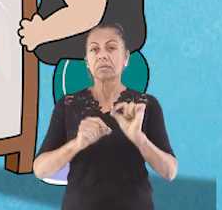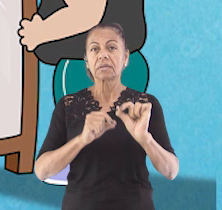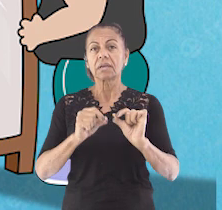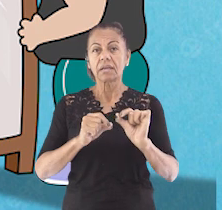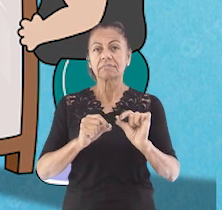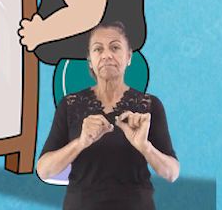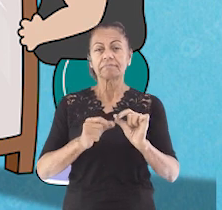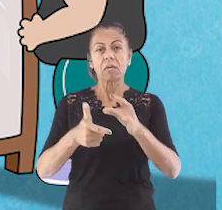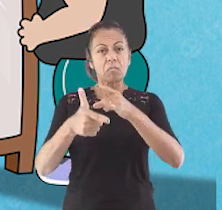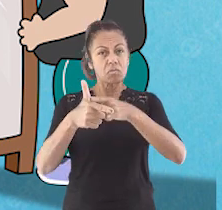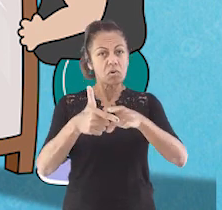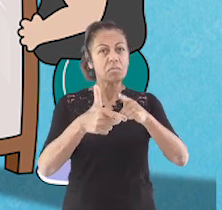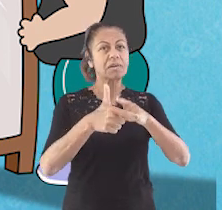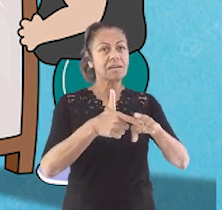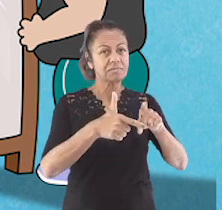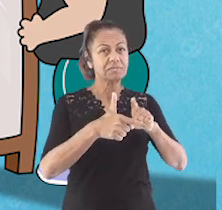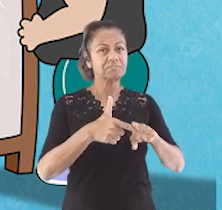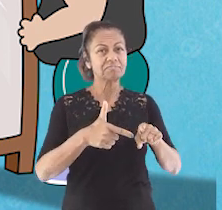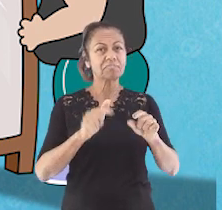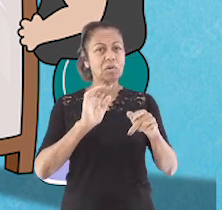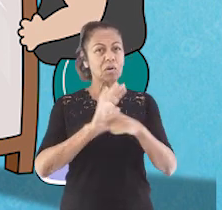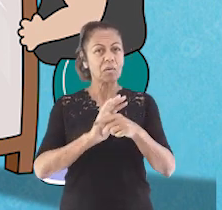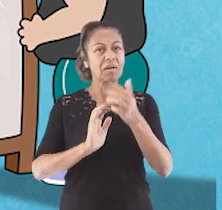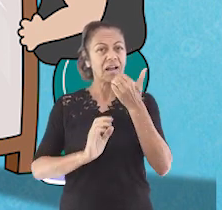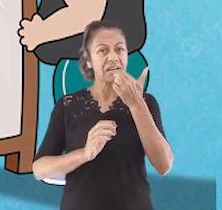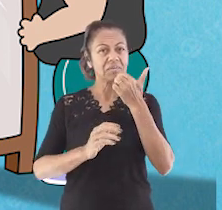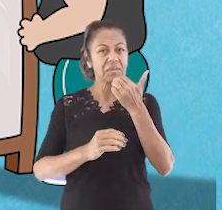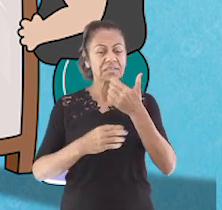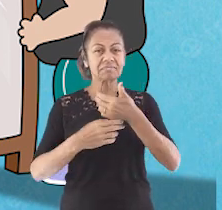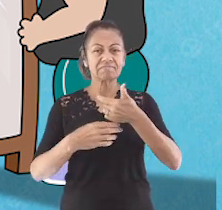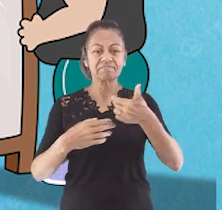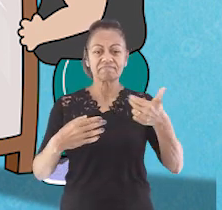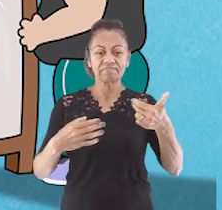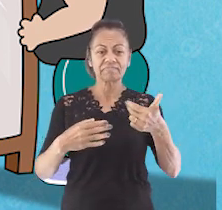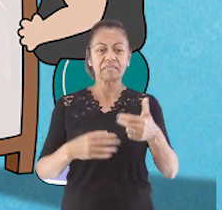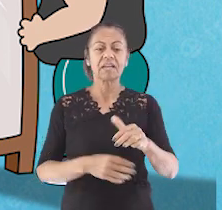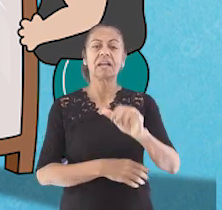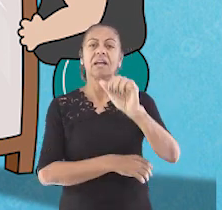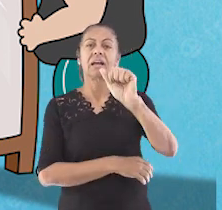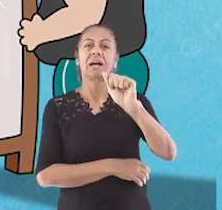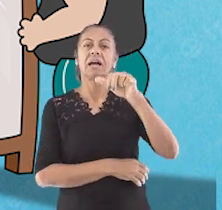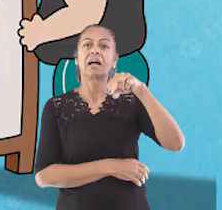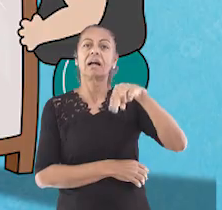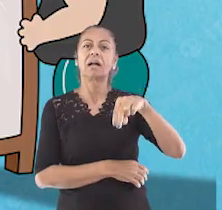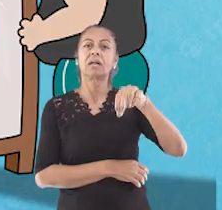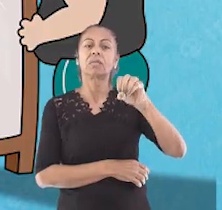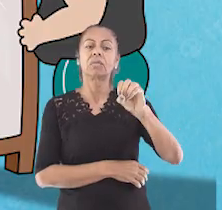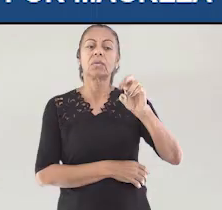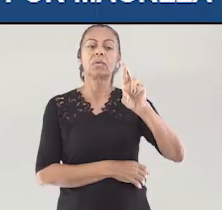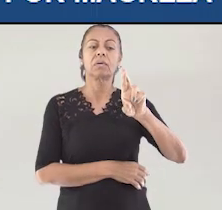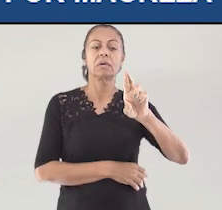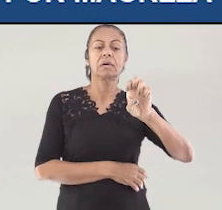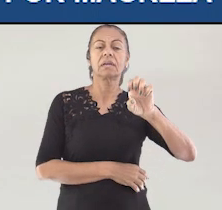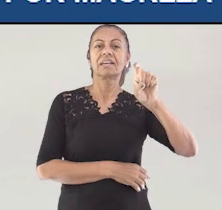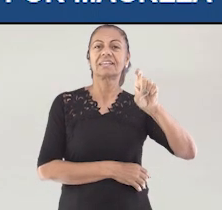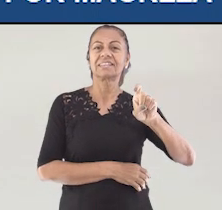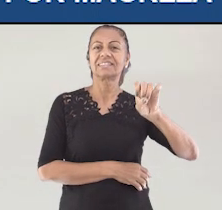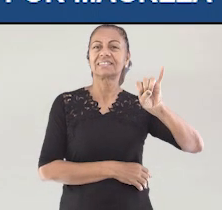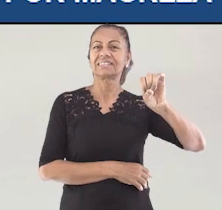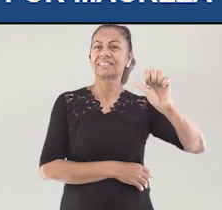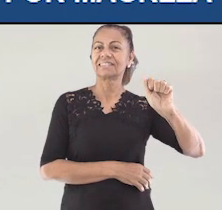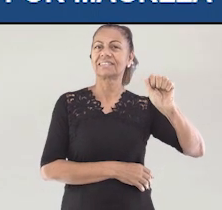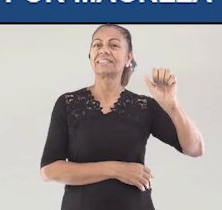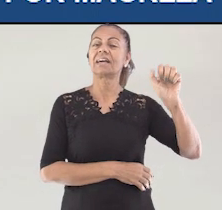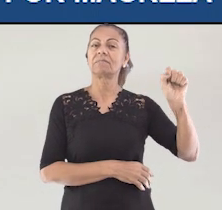malhado pode resultar em alguns transtornos alimentares muito graves. A